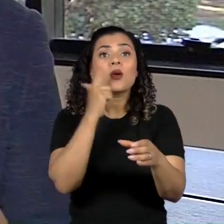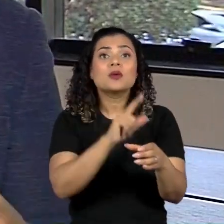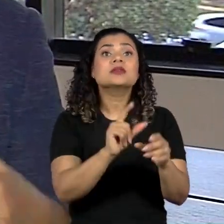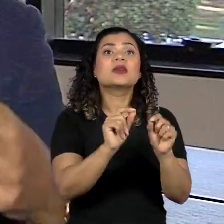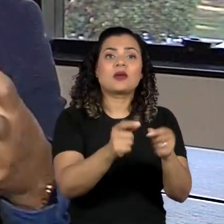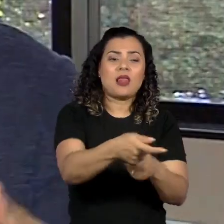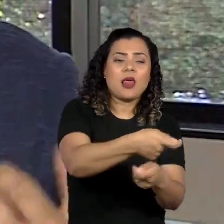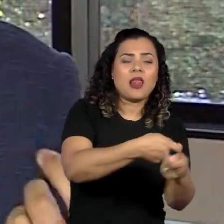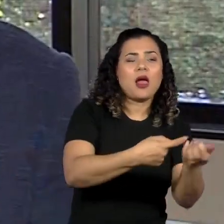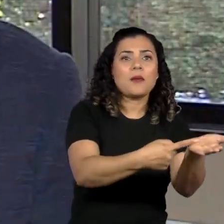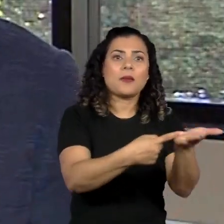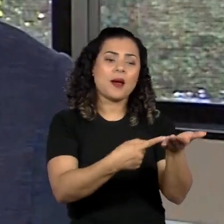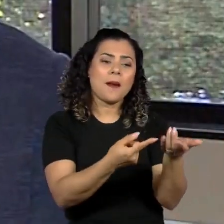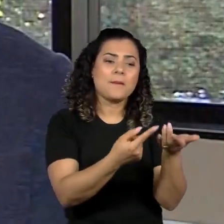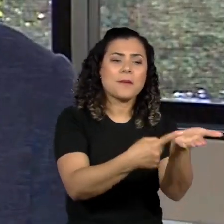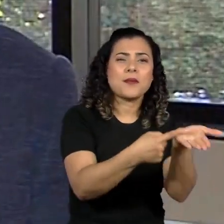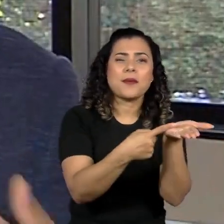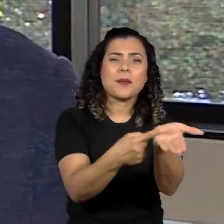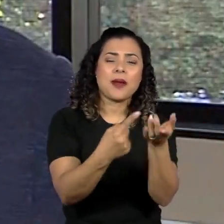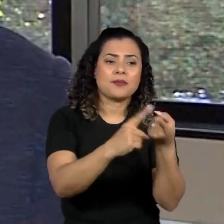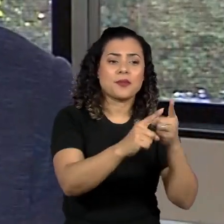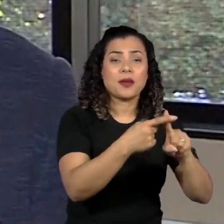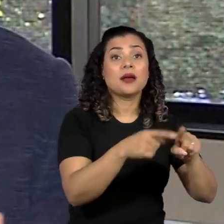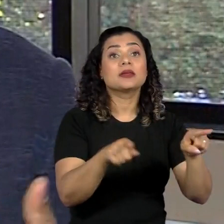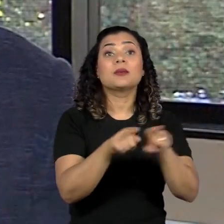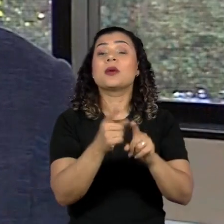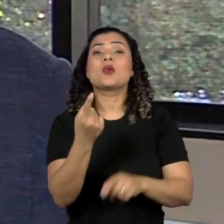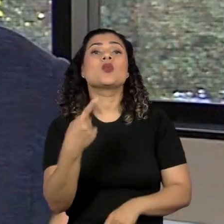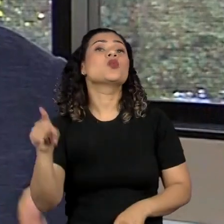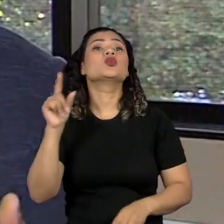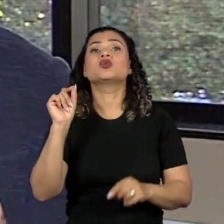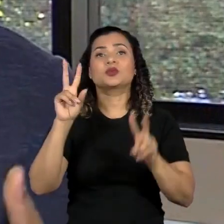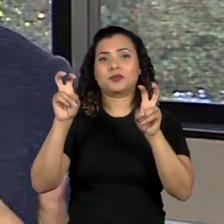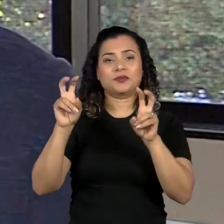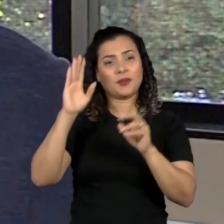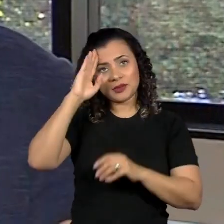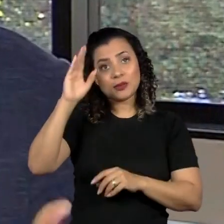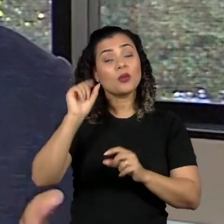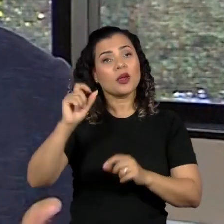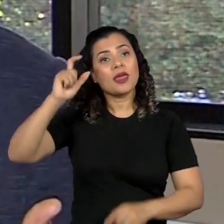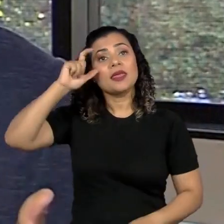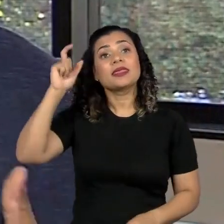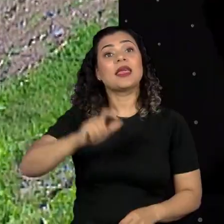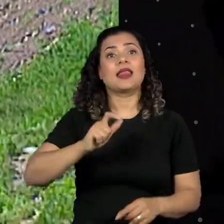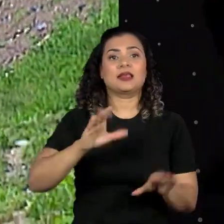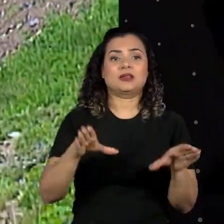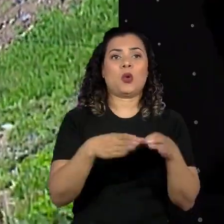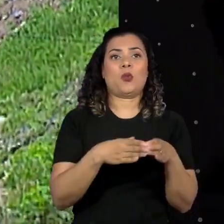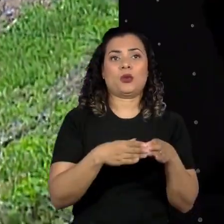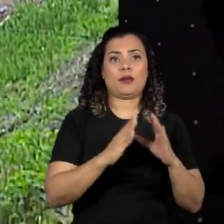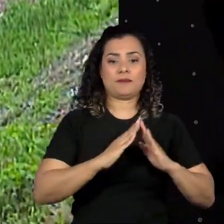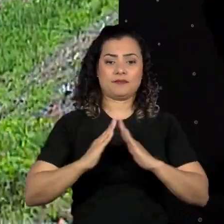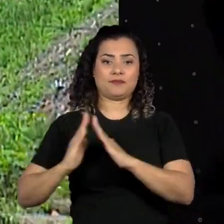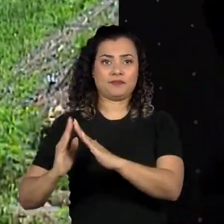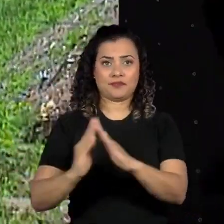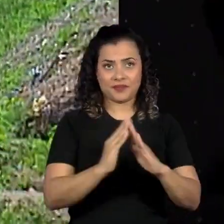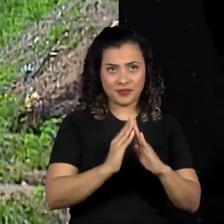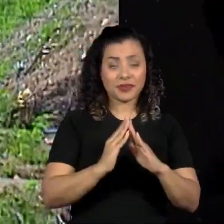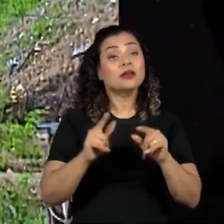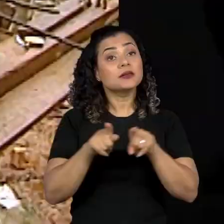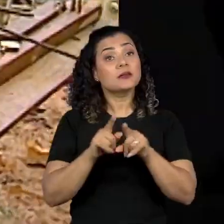poder de barganha. E não menos importante, o último princípio é o do interesse pela comunidade. As cooperativas estão